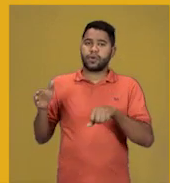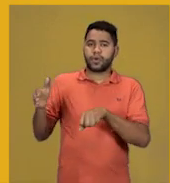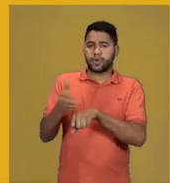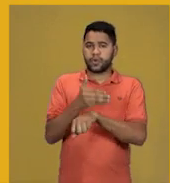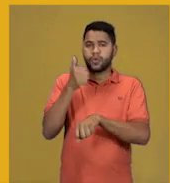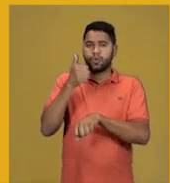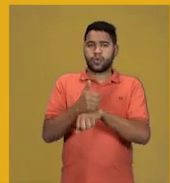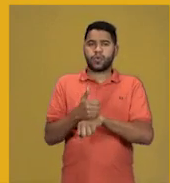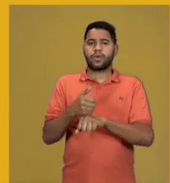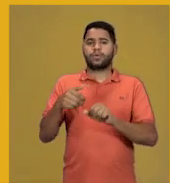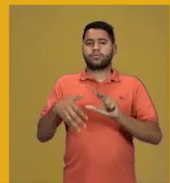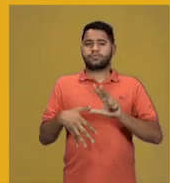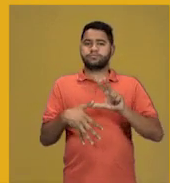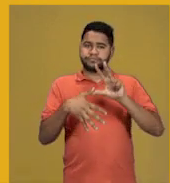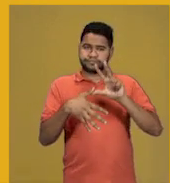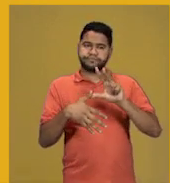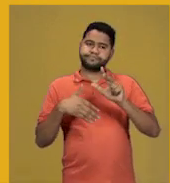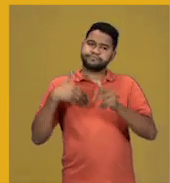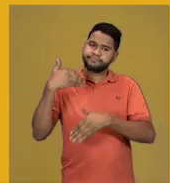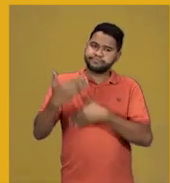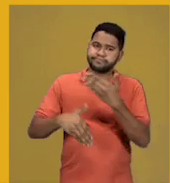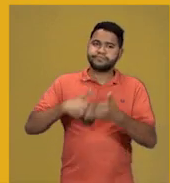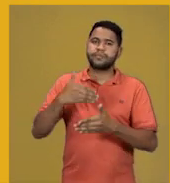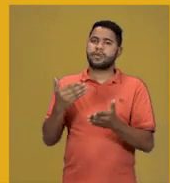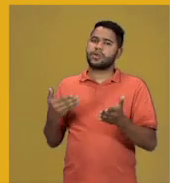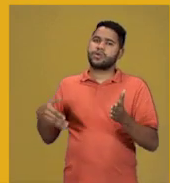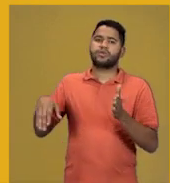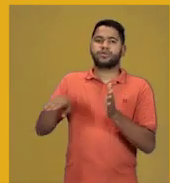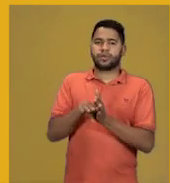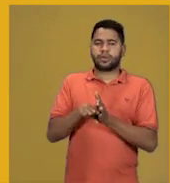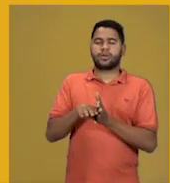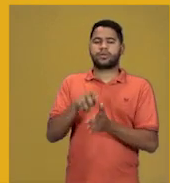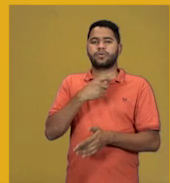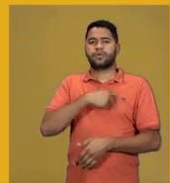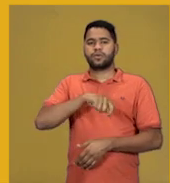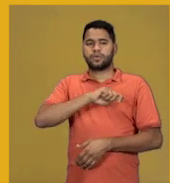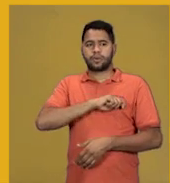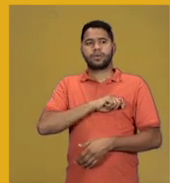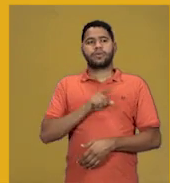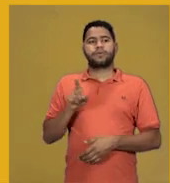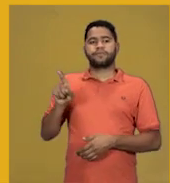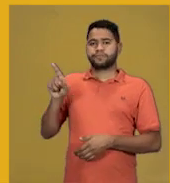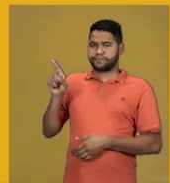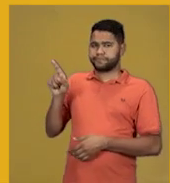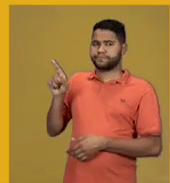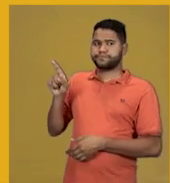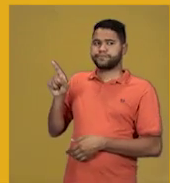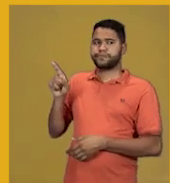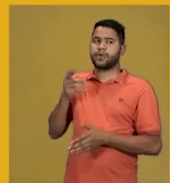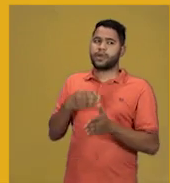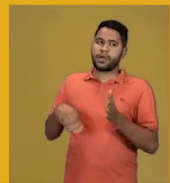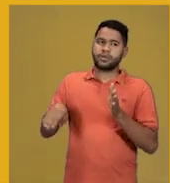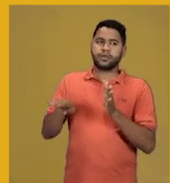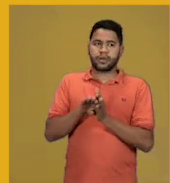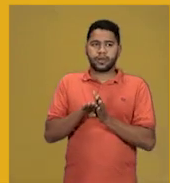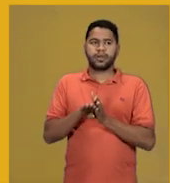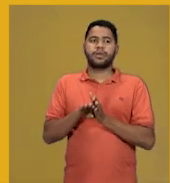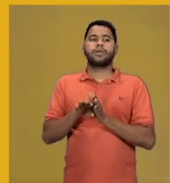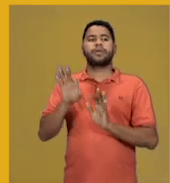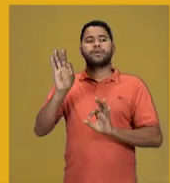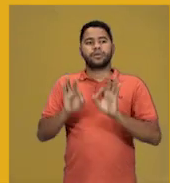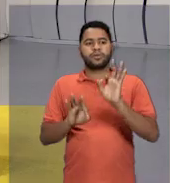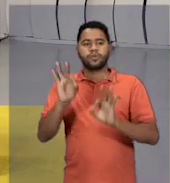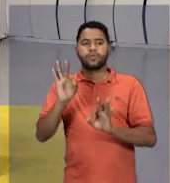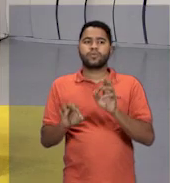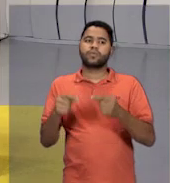colonização da América Espanhola, esse processo de chegada dos espanhóis até aqui. Então nós vimos a chegada, a estrutura